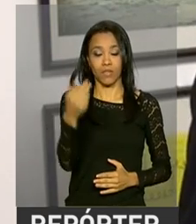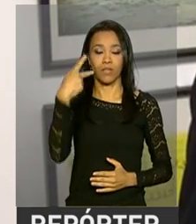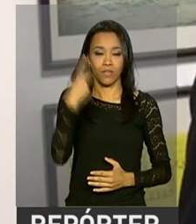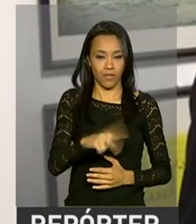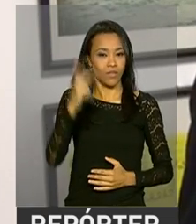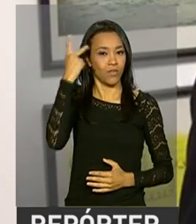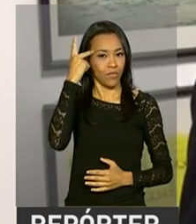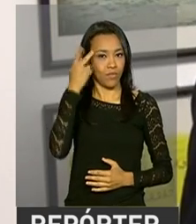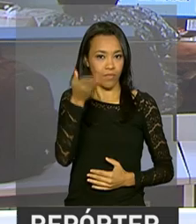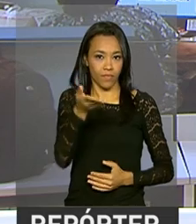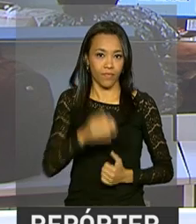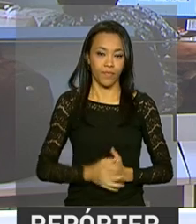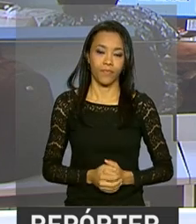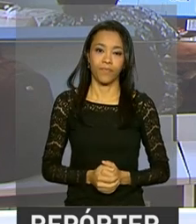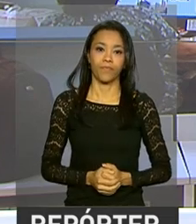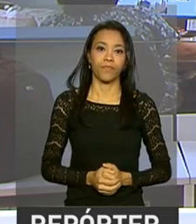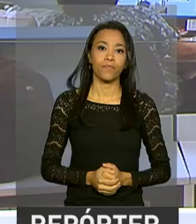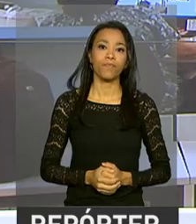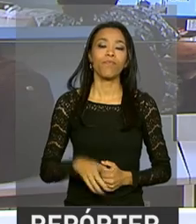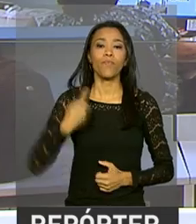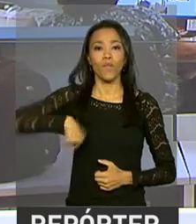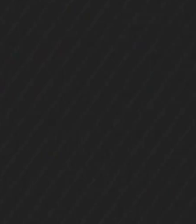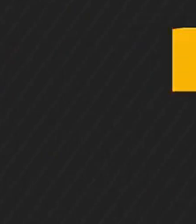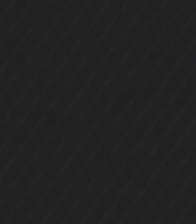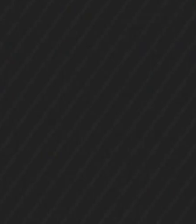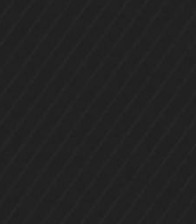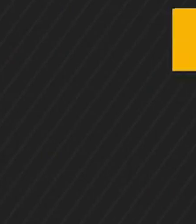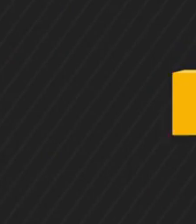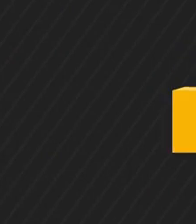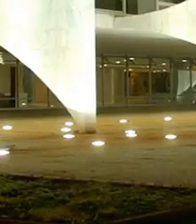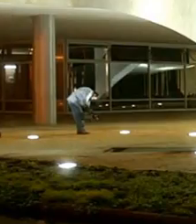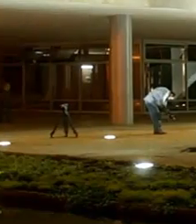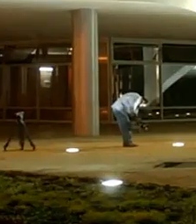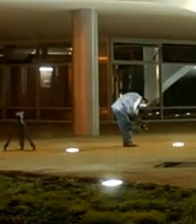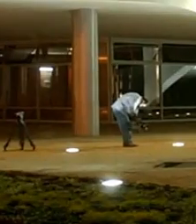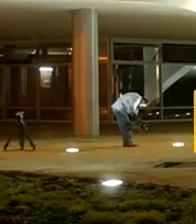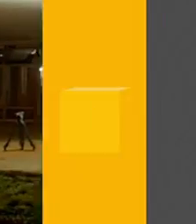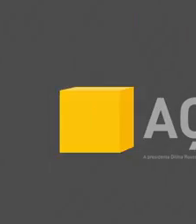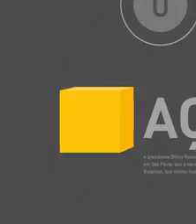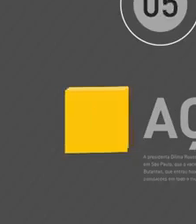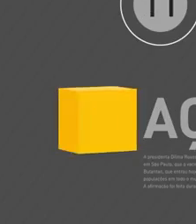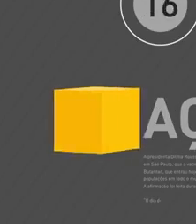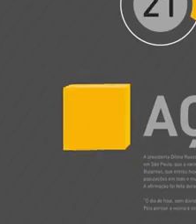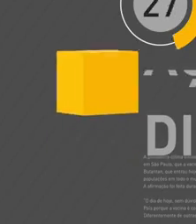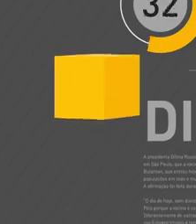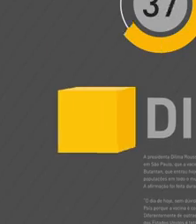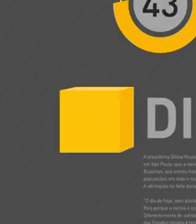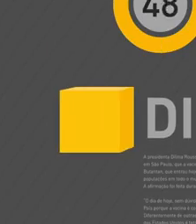Paulo, José Luiz Filho. E nós ficamos por aqui.